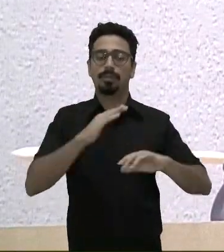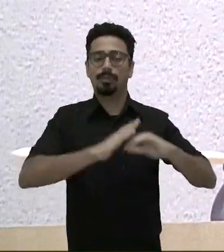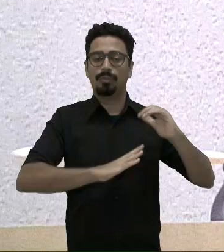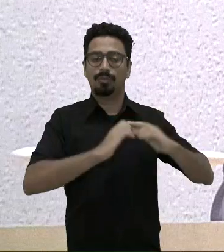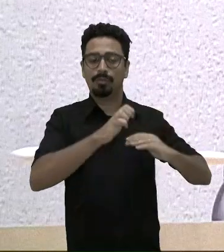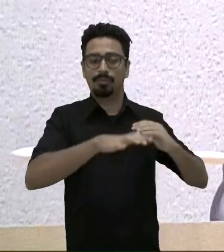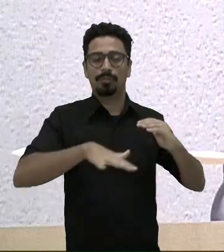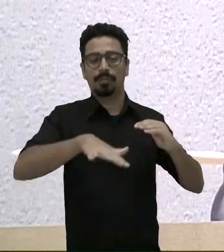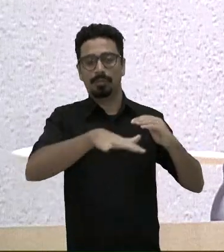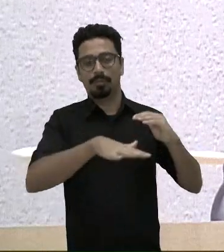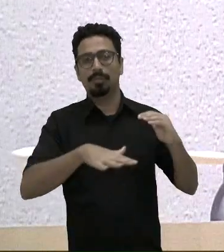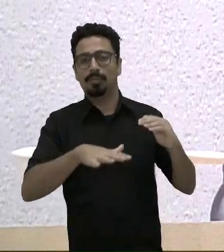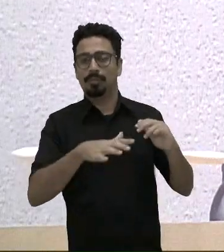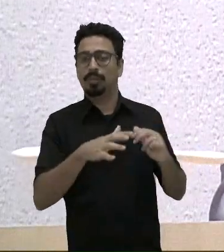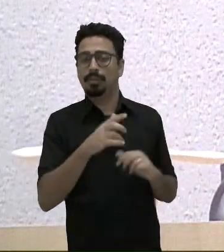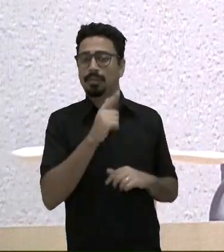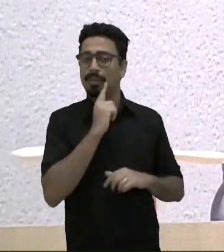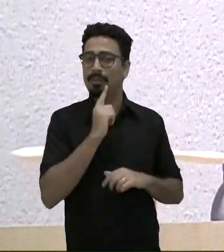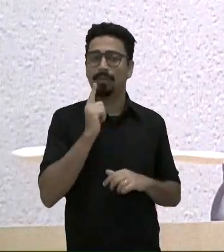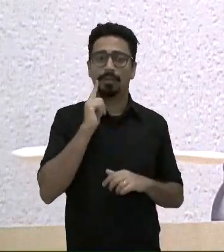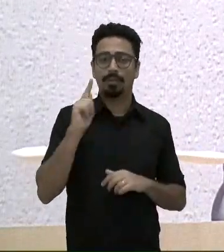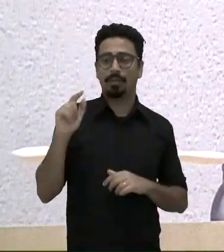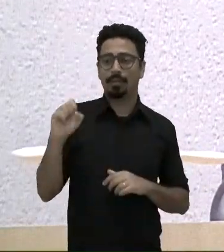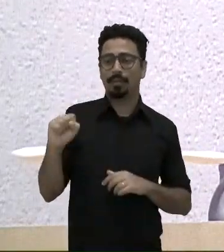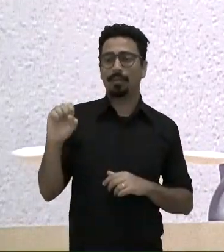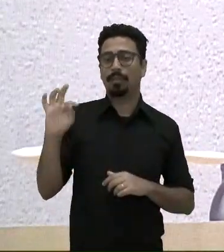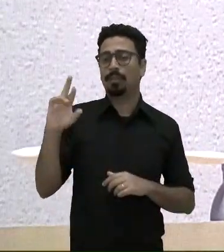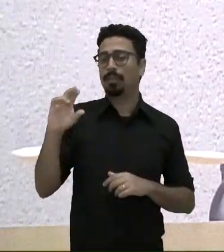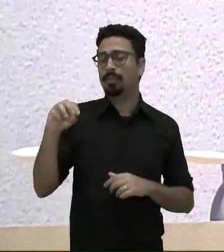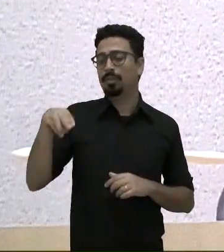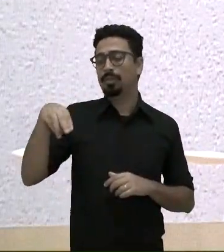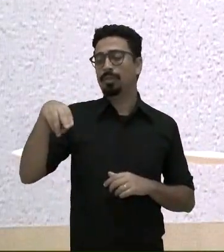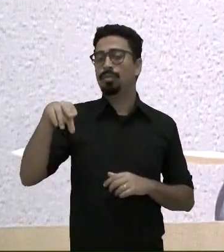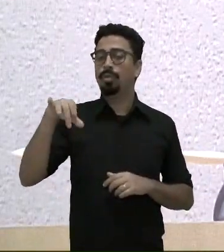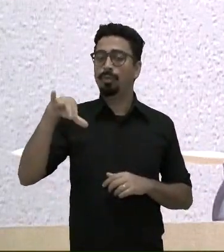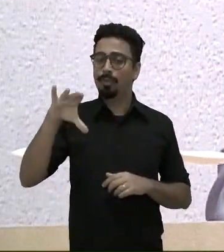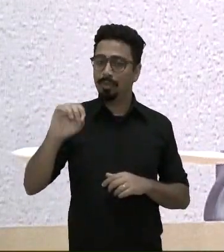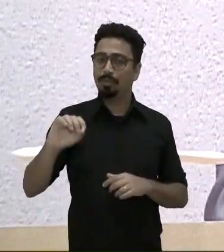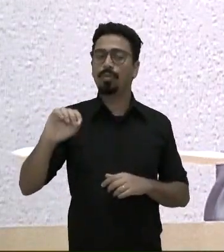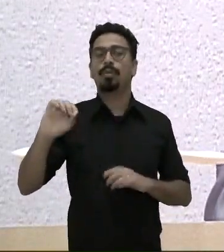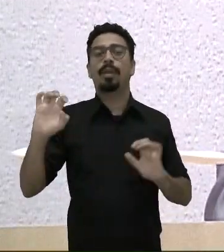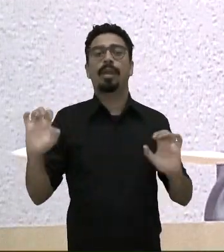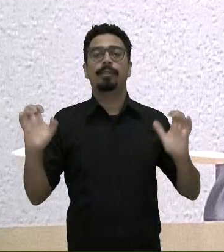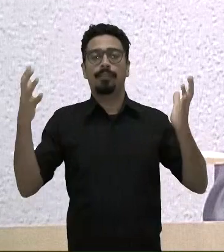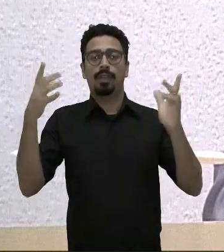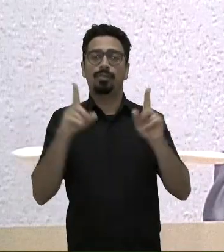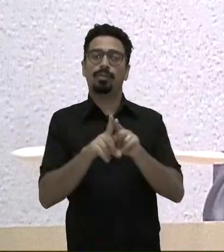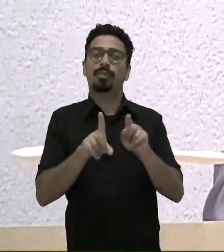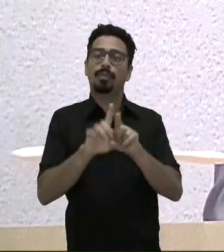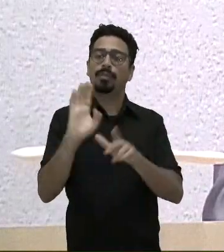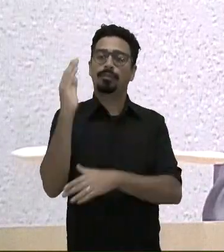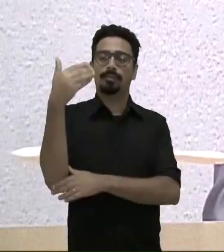setor gastronômico, hoteleiro e de eventos do nosso município, pela